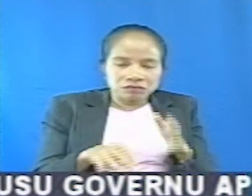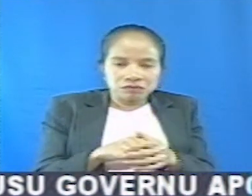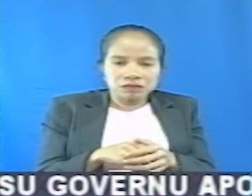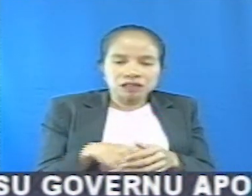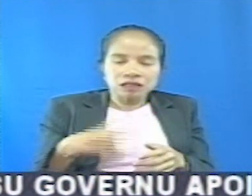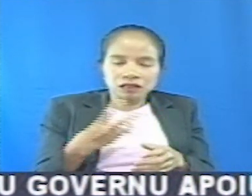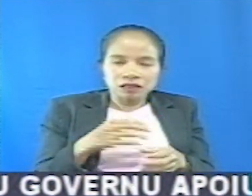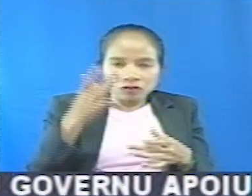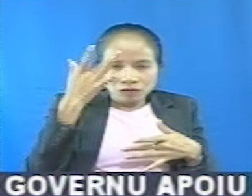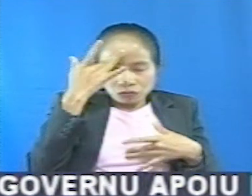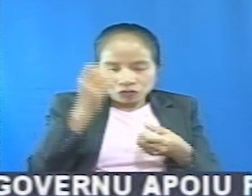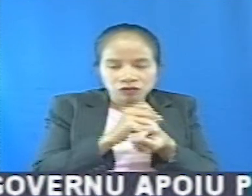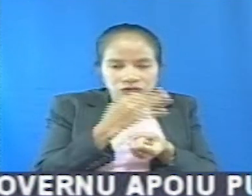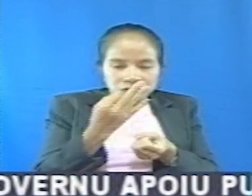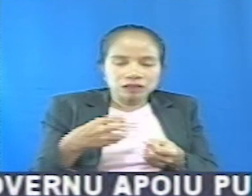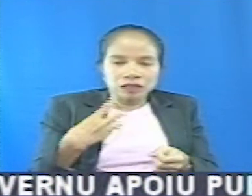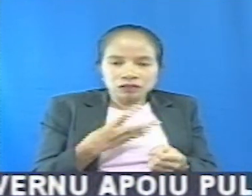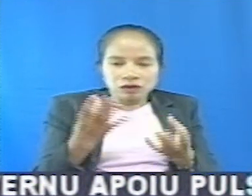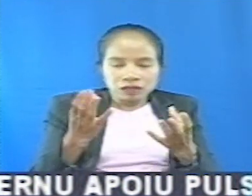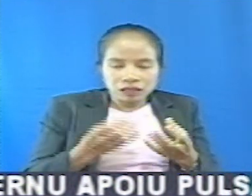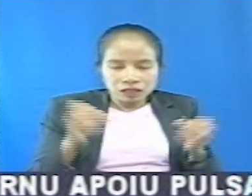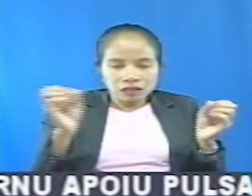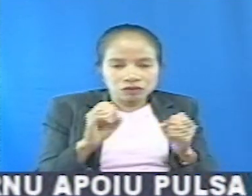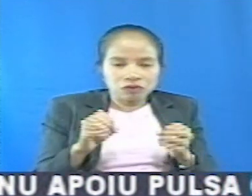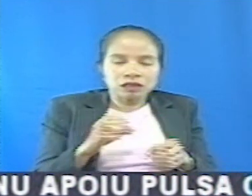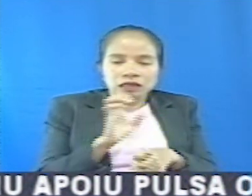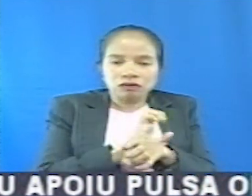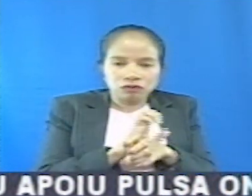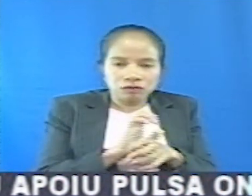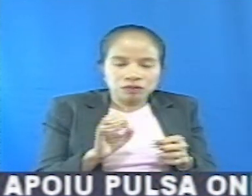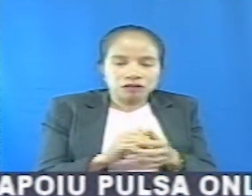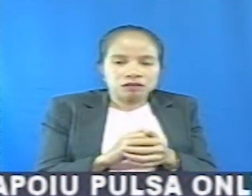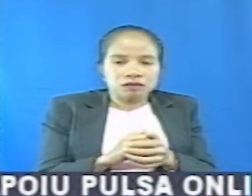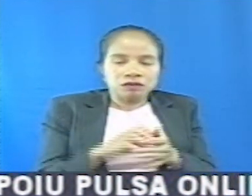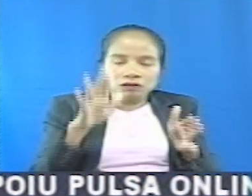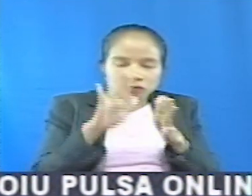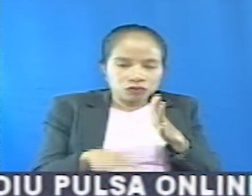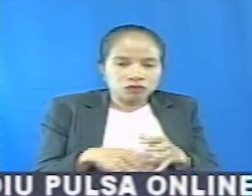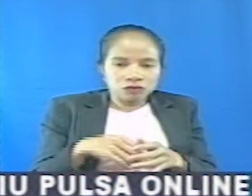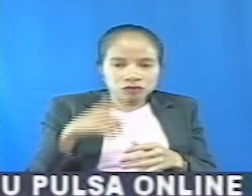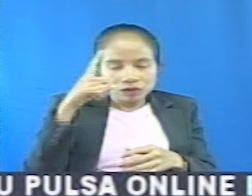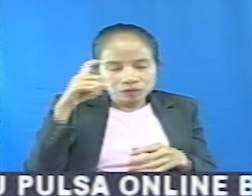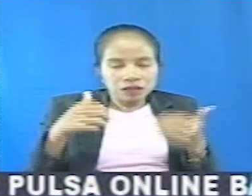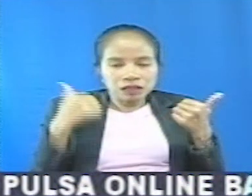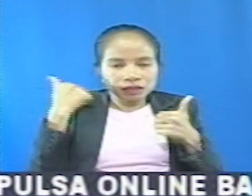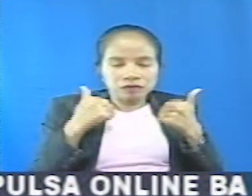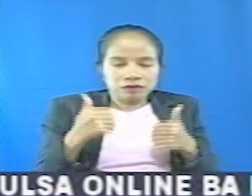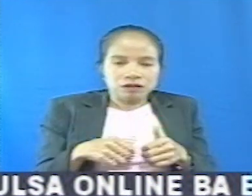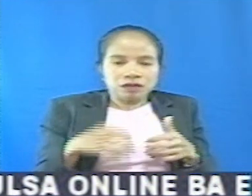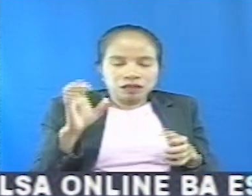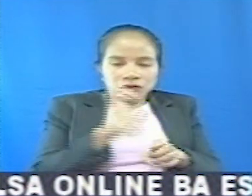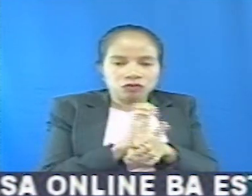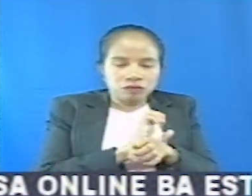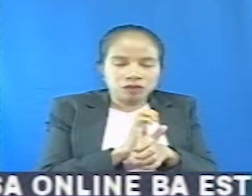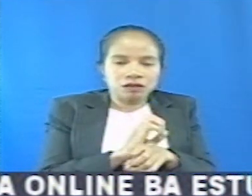né? E tá na economia, né? Neto, tamba lá há atividades econômicas, lá há serviço. E